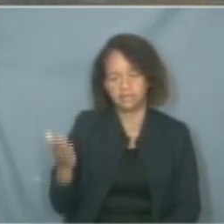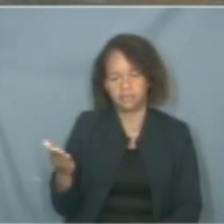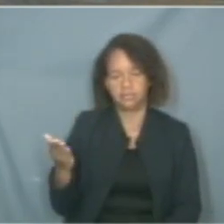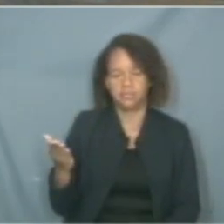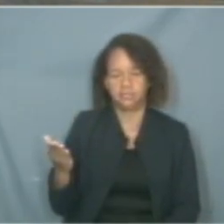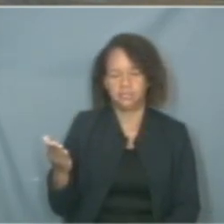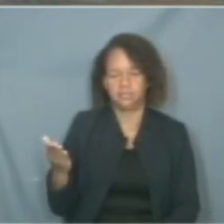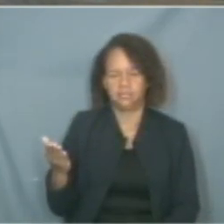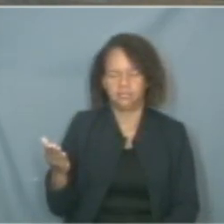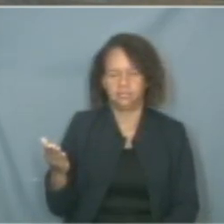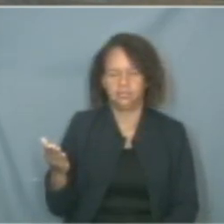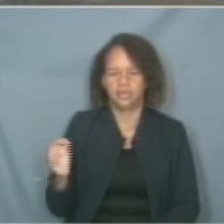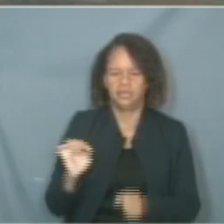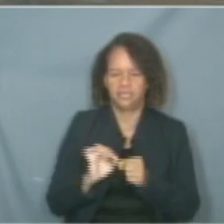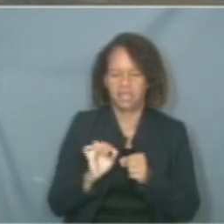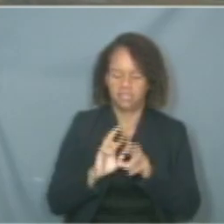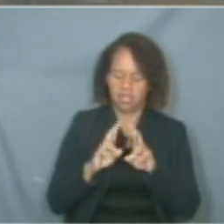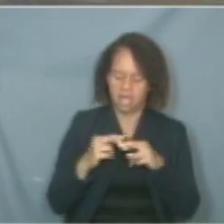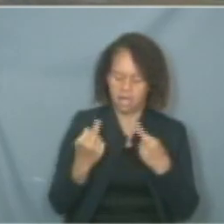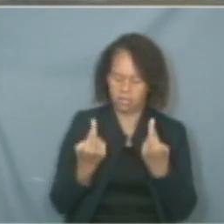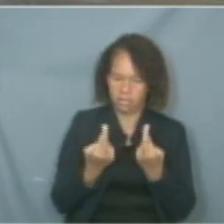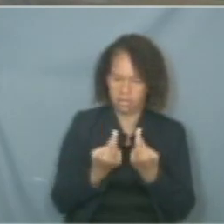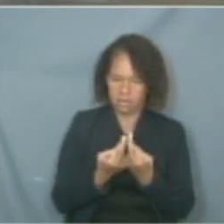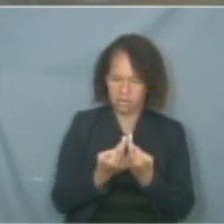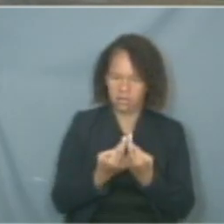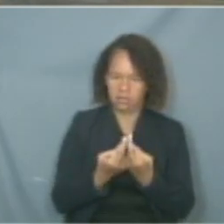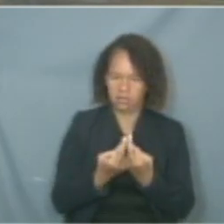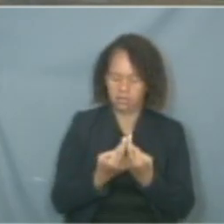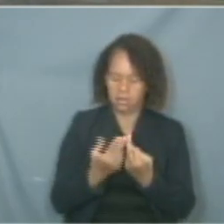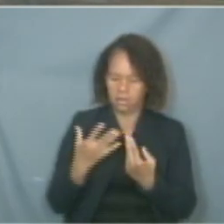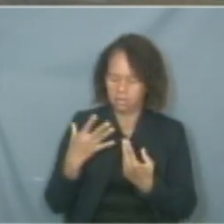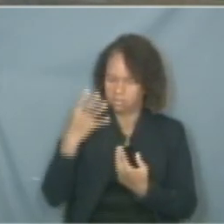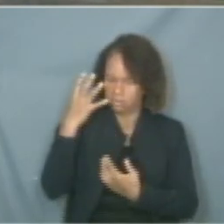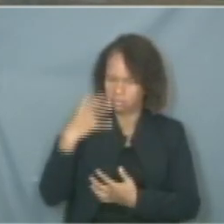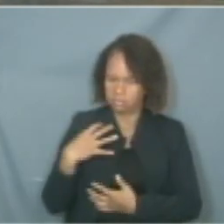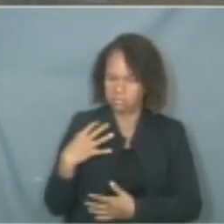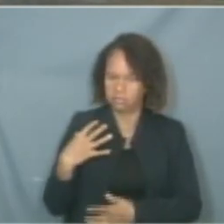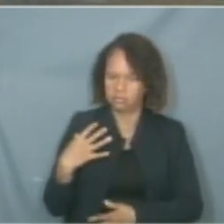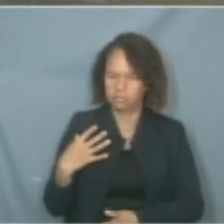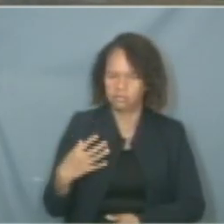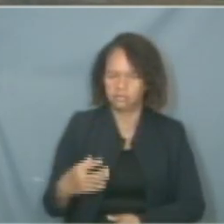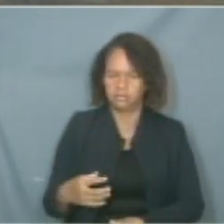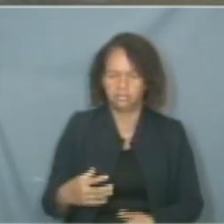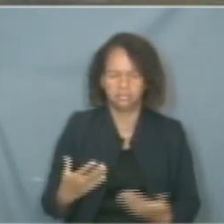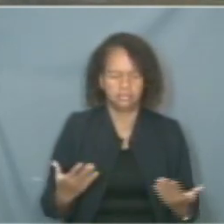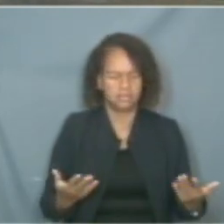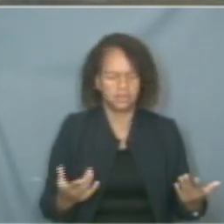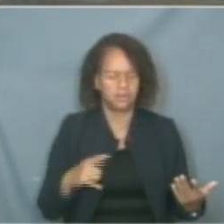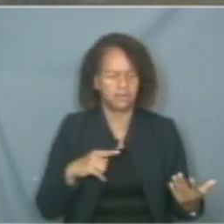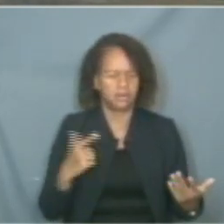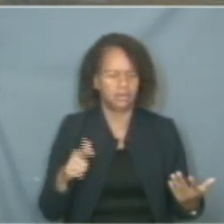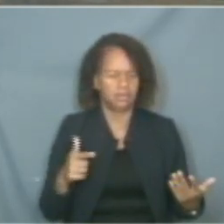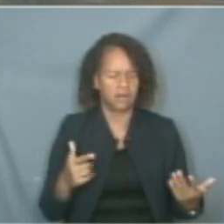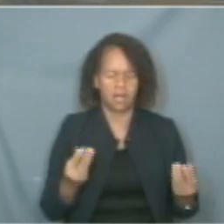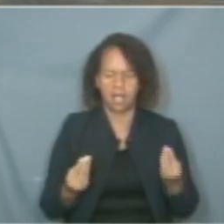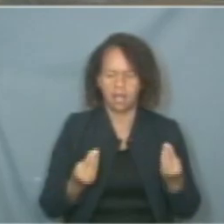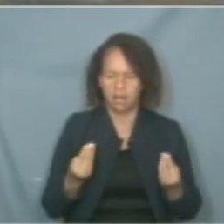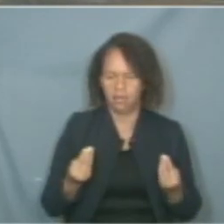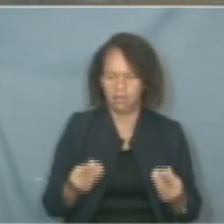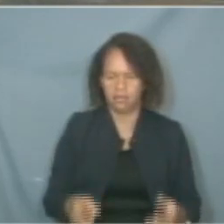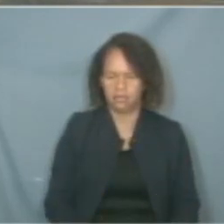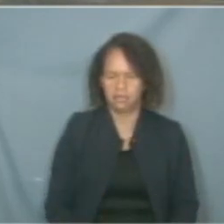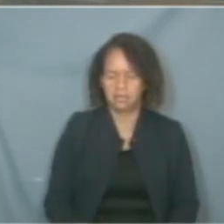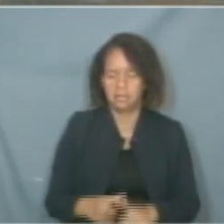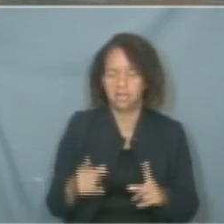Excelência fez a reunião de forma célere e não deveria ter feito daquela forma,